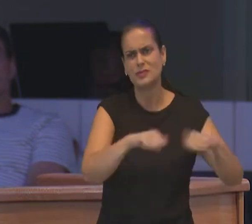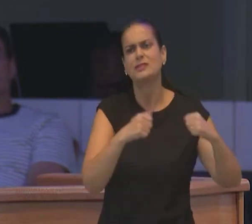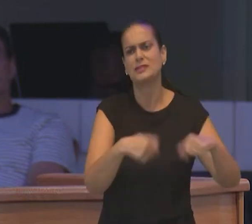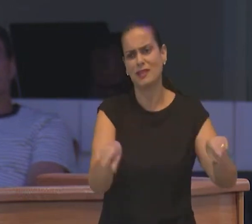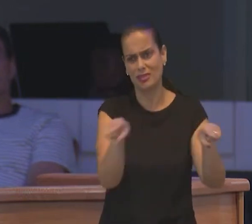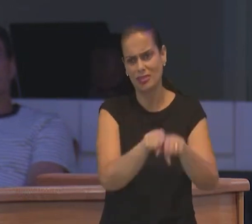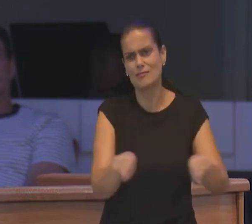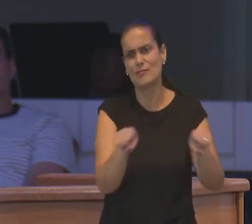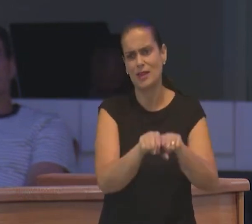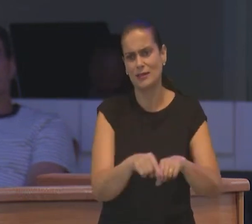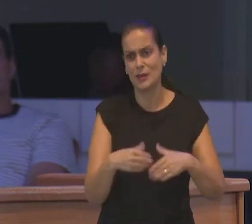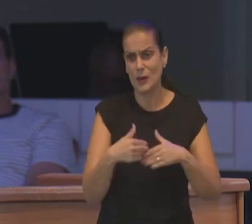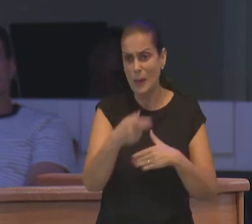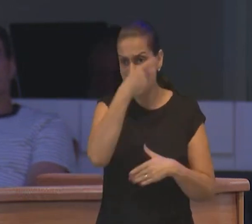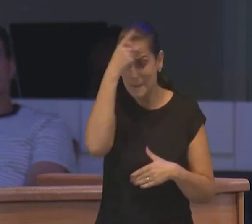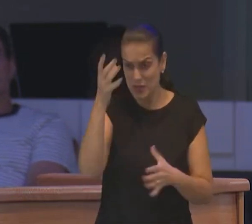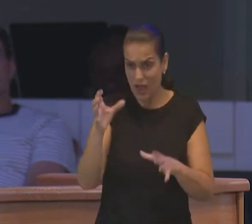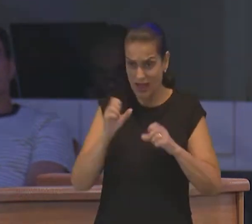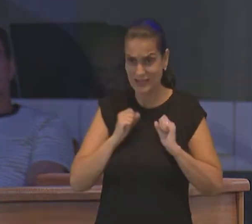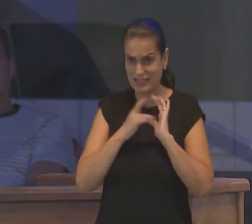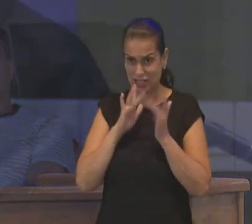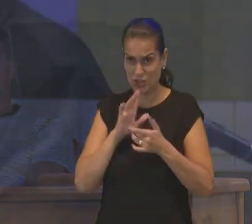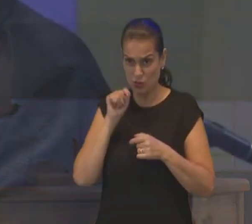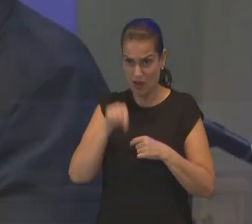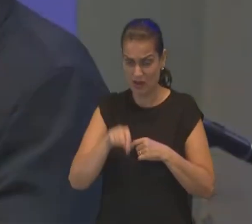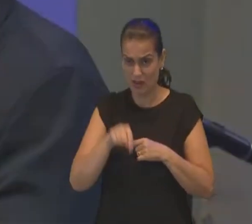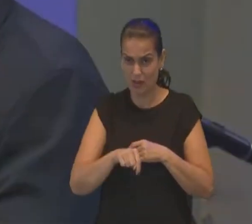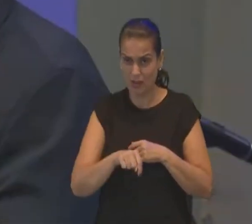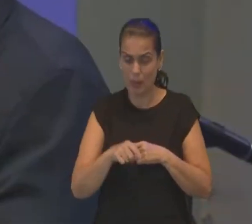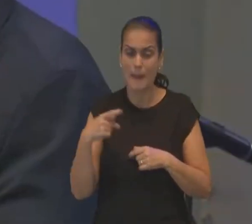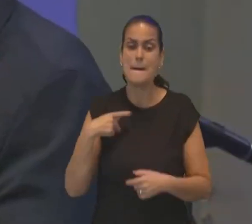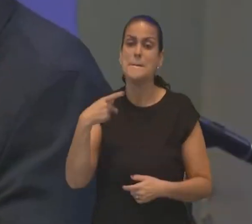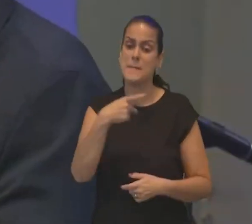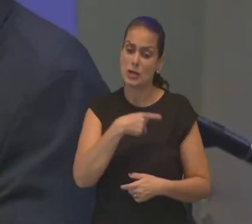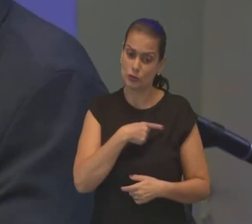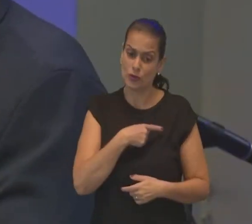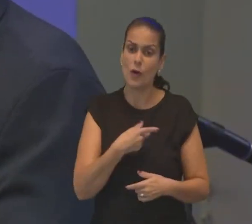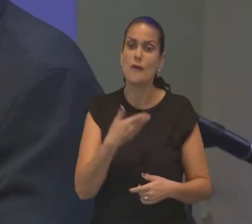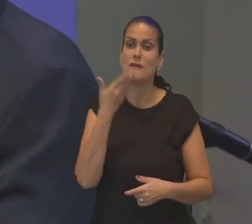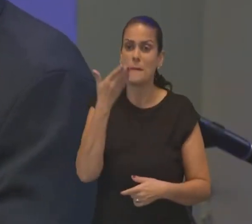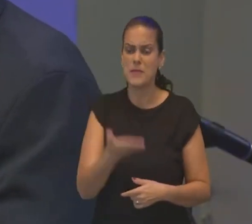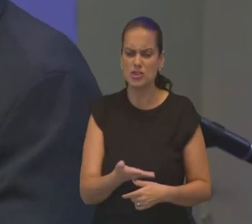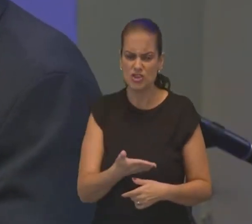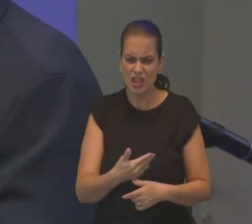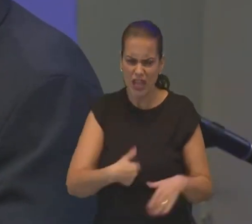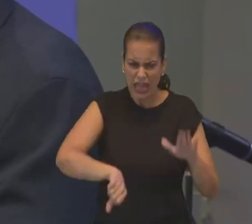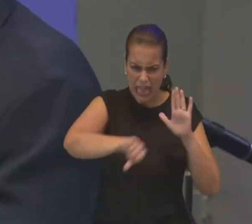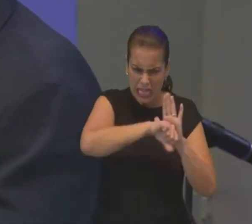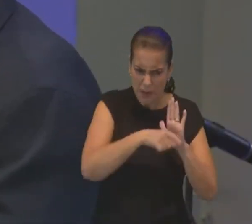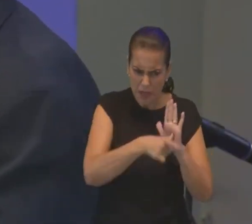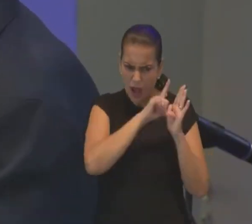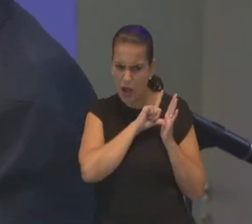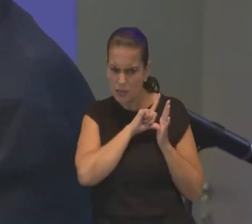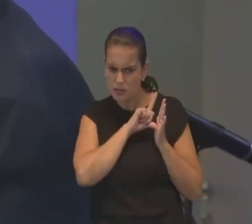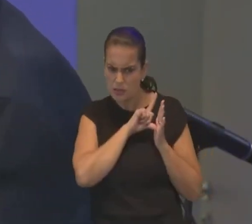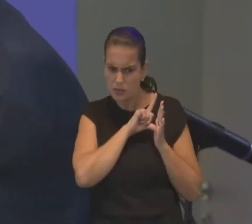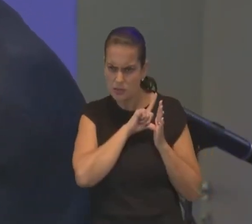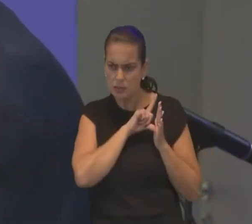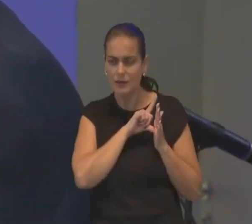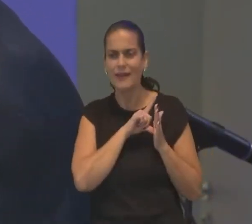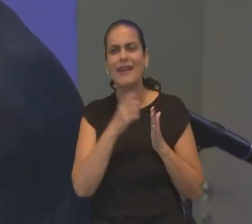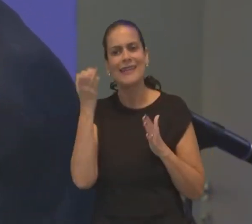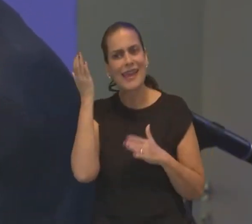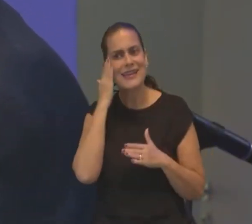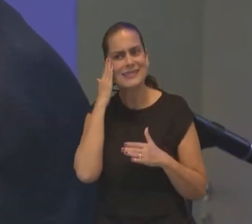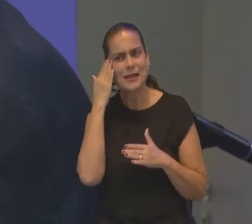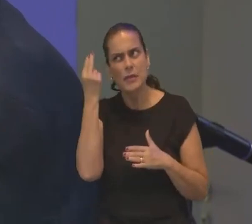A partir de hoje, uma pessoa que se converter aqui, o pastor vai pedir antecedente criminal. Porque ele vai querer saber o que é que